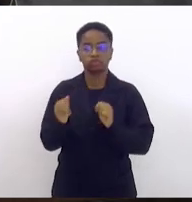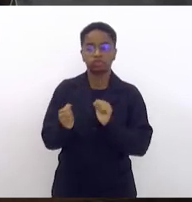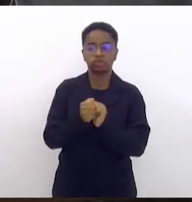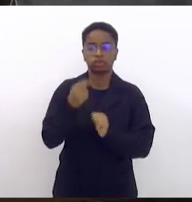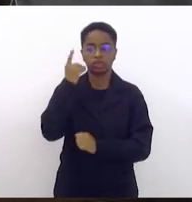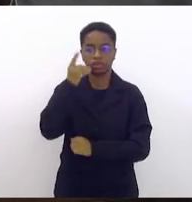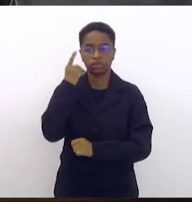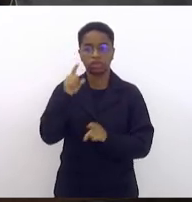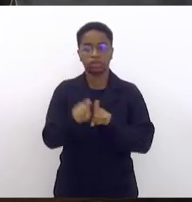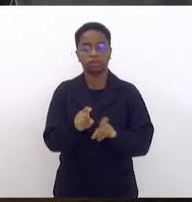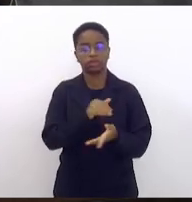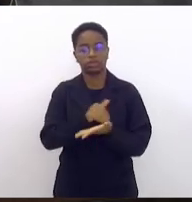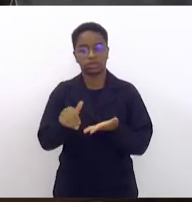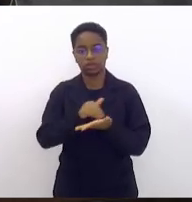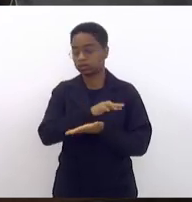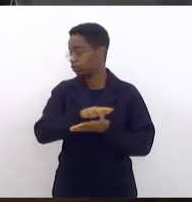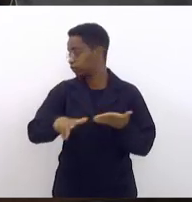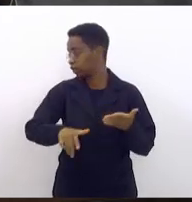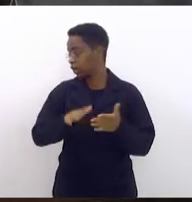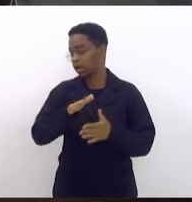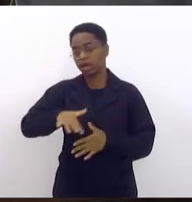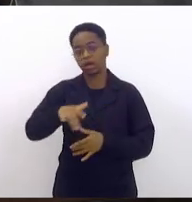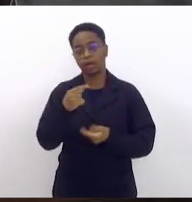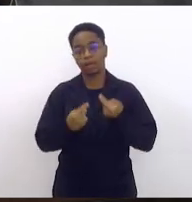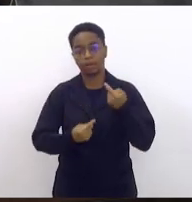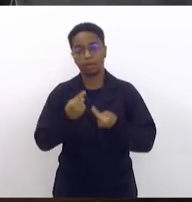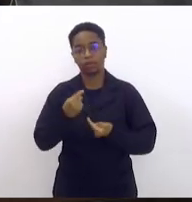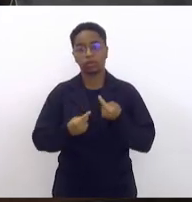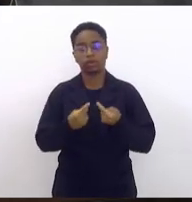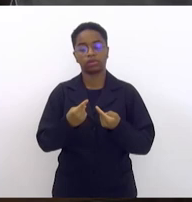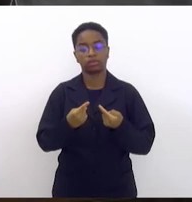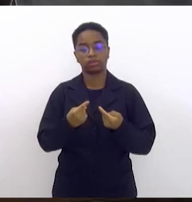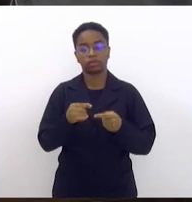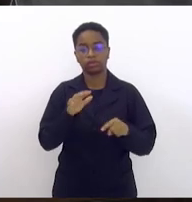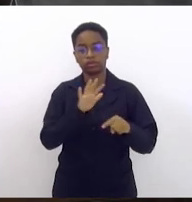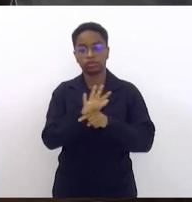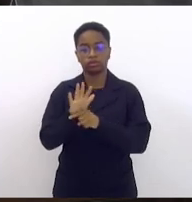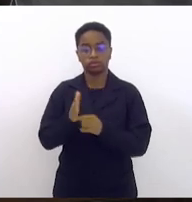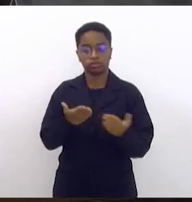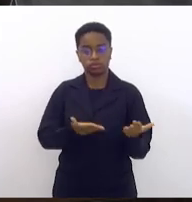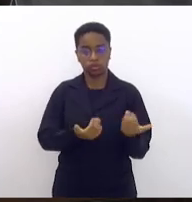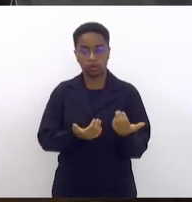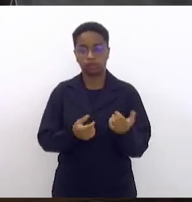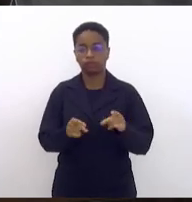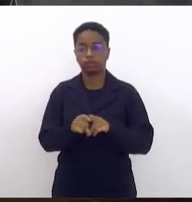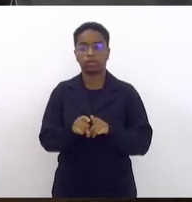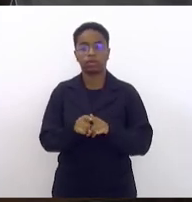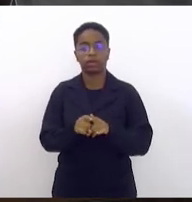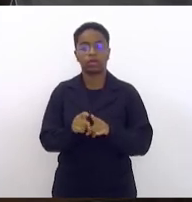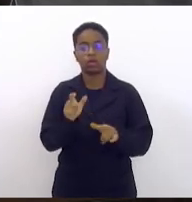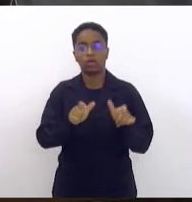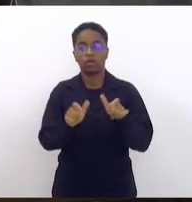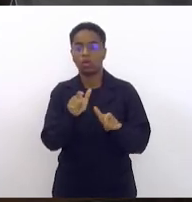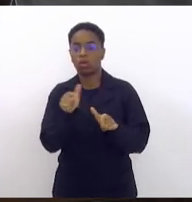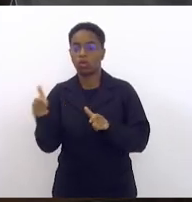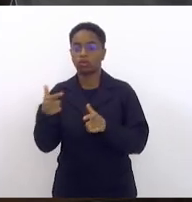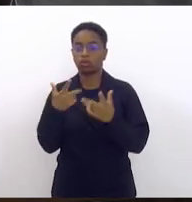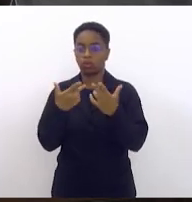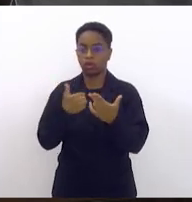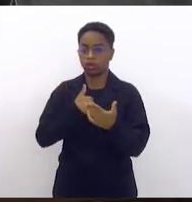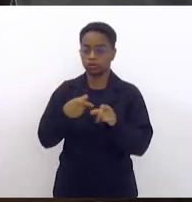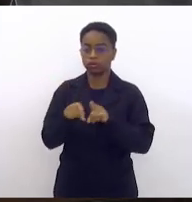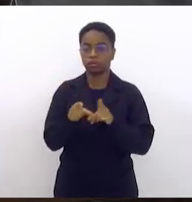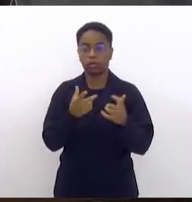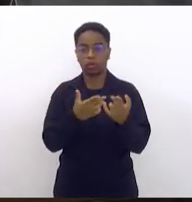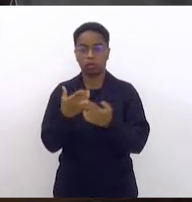com com os secretários em políticas que venham acrescentar a juventude e que jovens Como eu como vocês